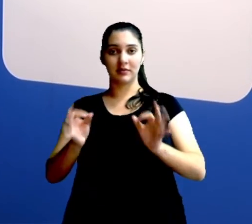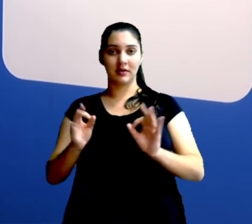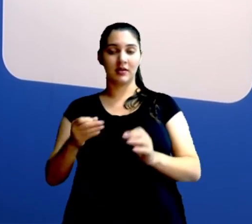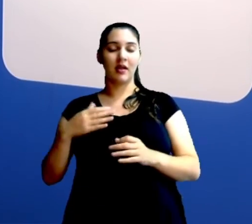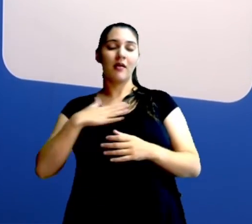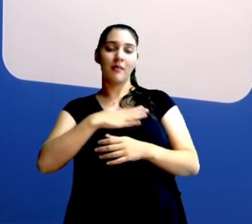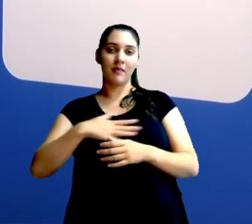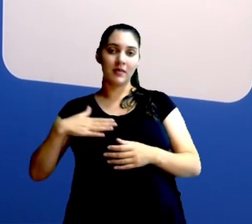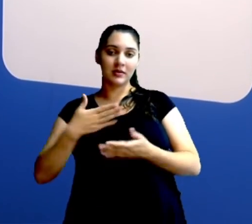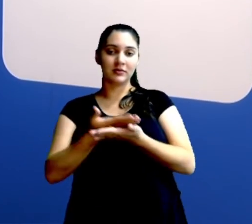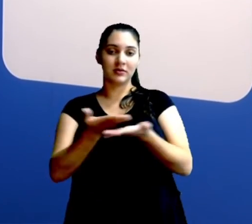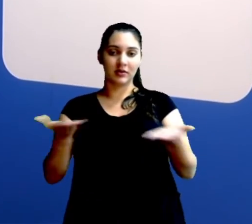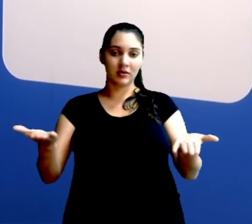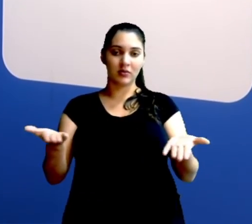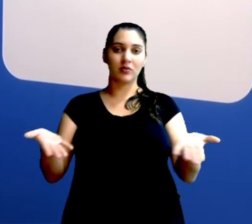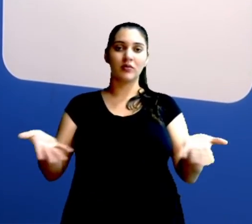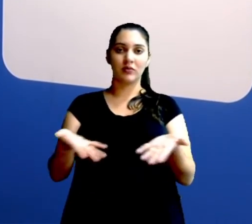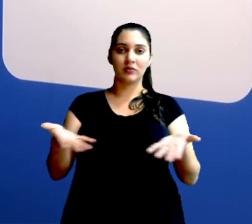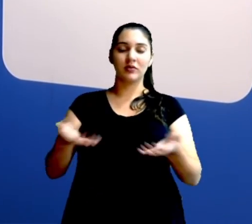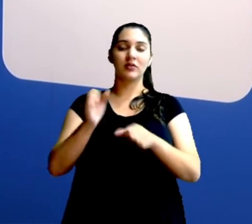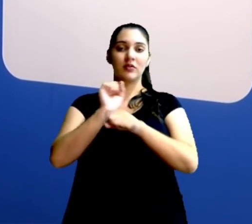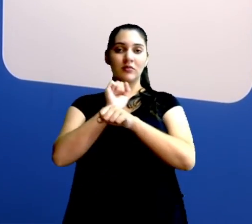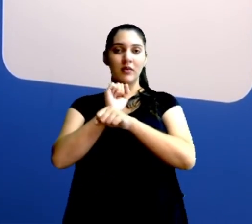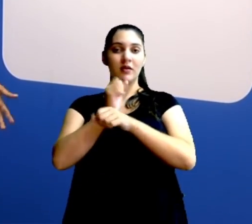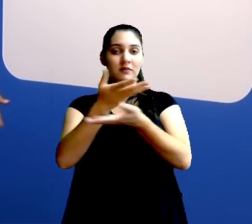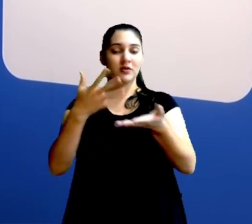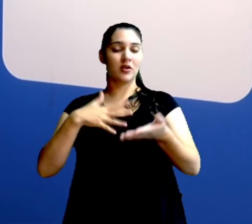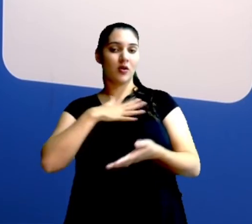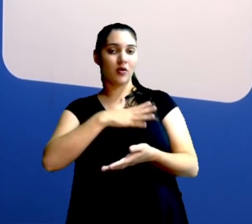É um prazer estar aqui com vocês hoje. Eu espero que vocês tenham